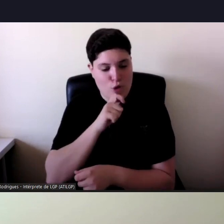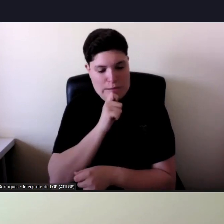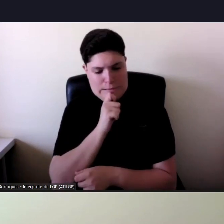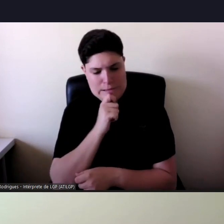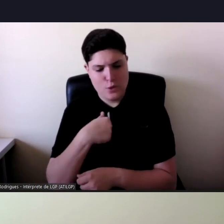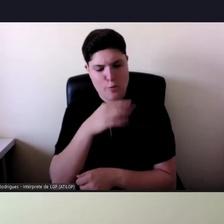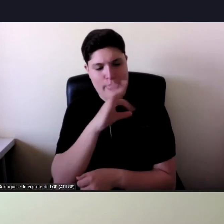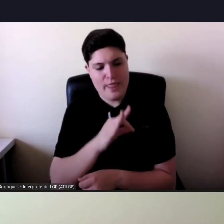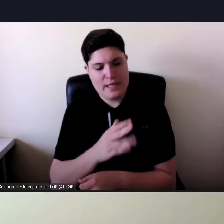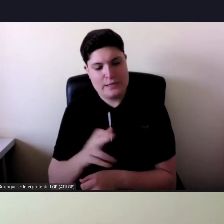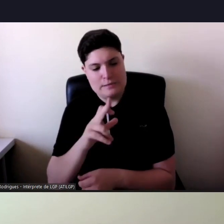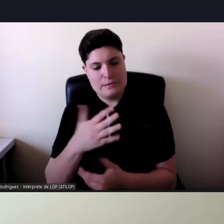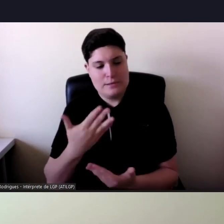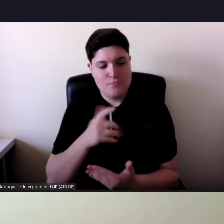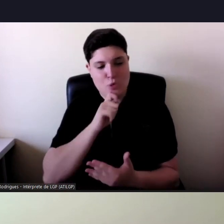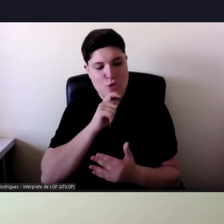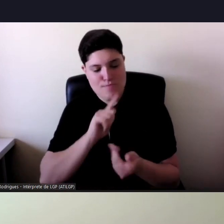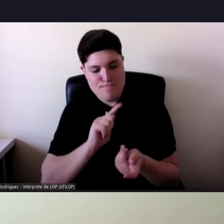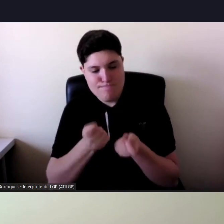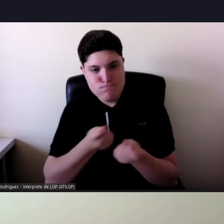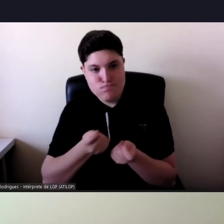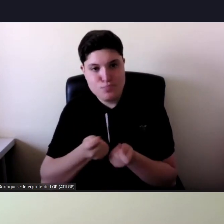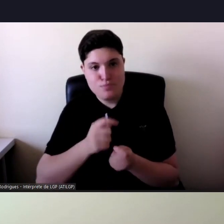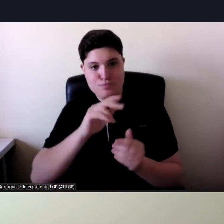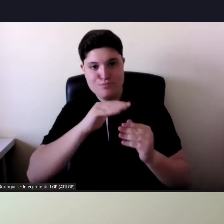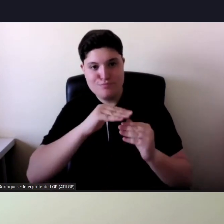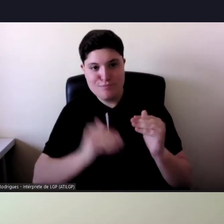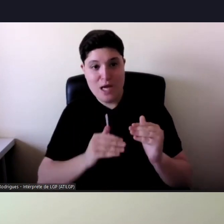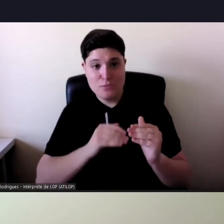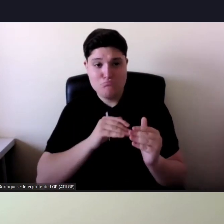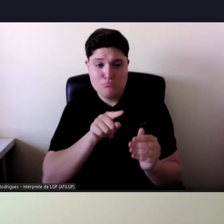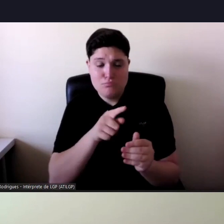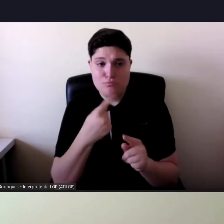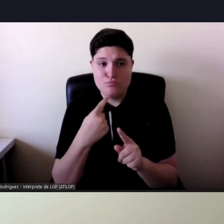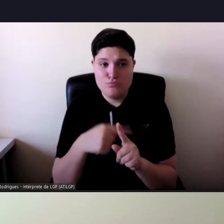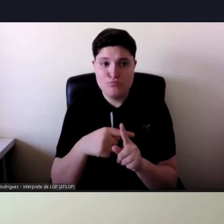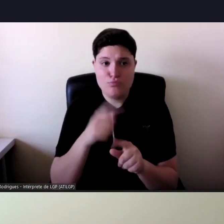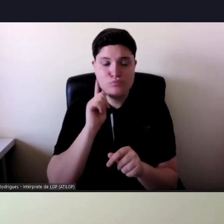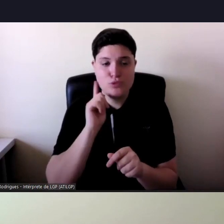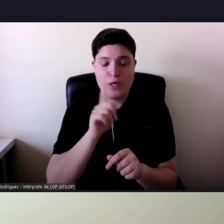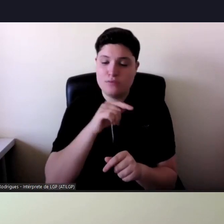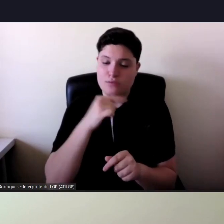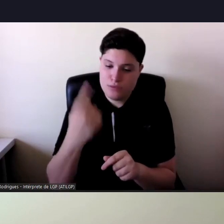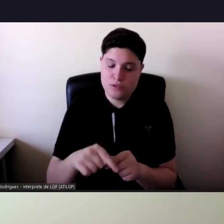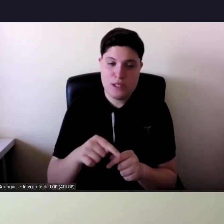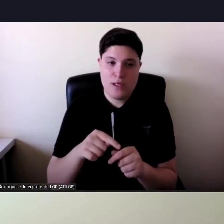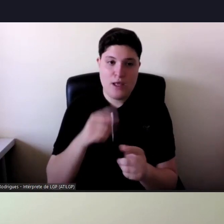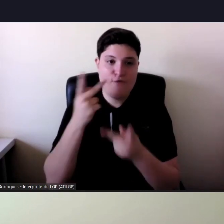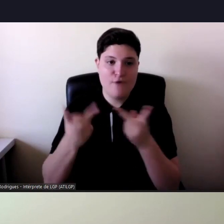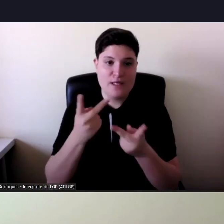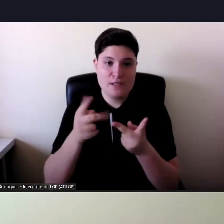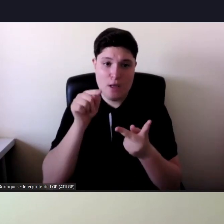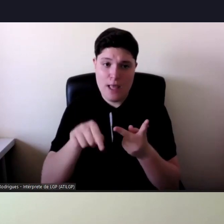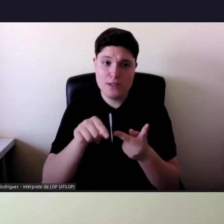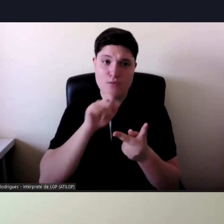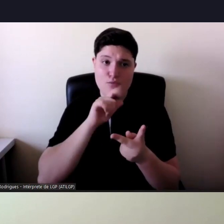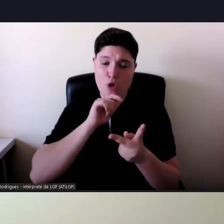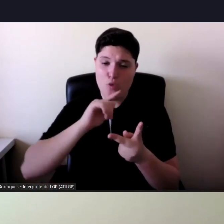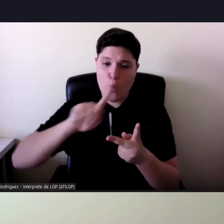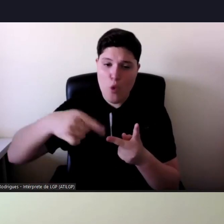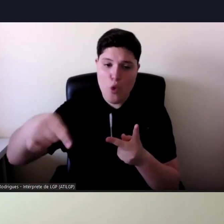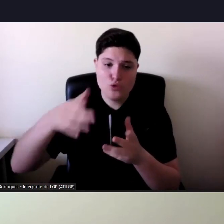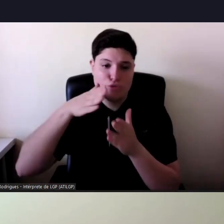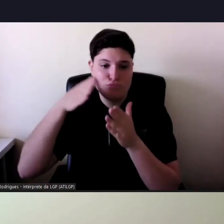também desenvolvido alguns instrumentos que são instrumentos ágeis de formação, que são fundamentais para fornecer uma rápida